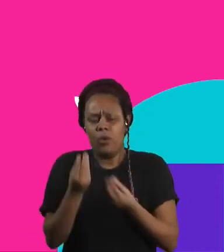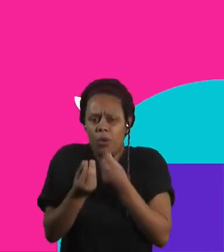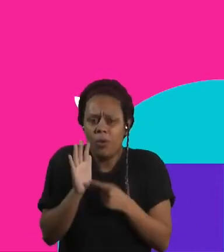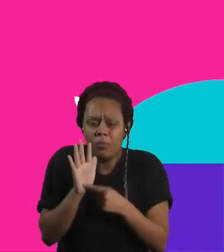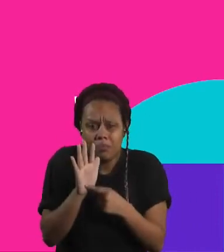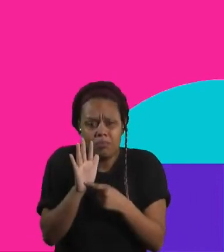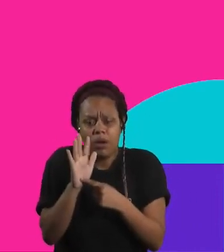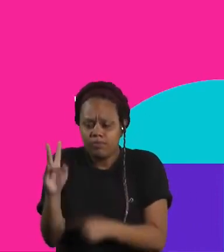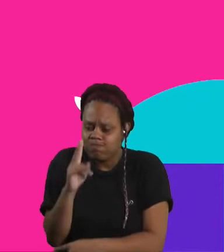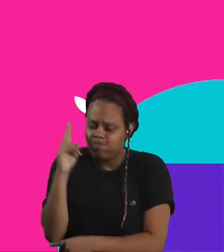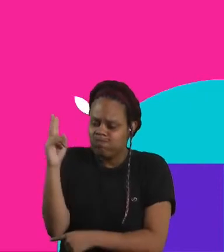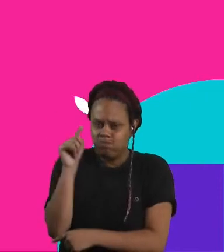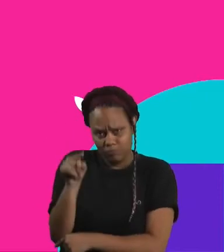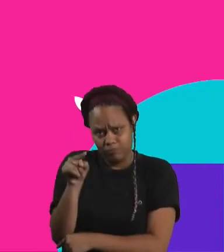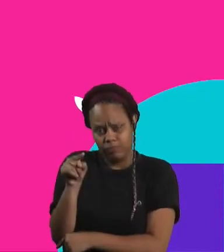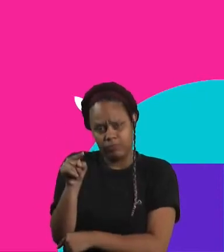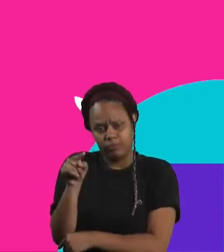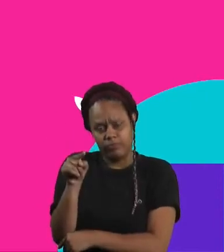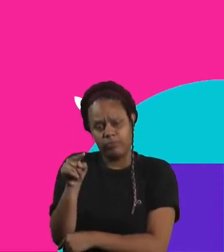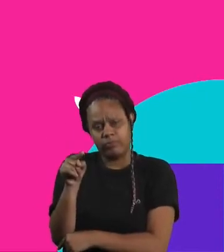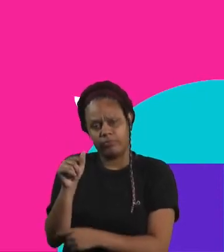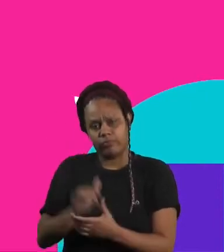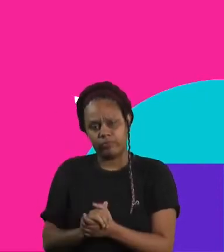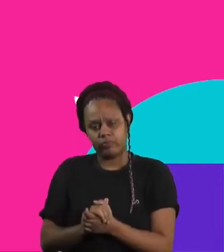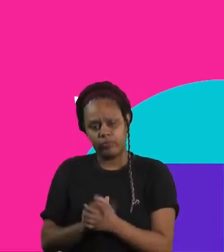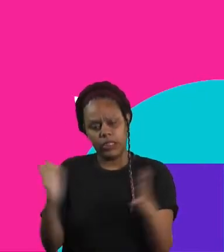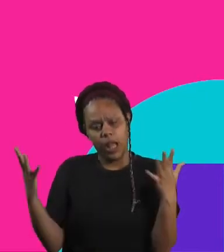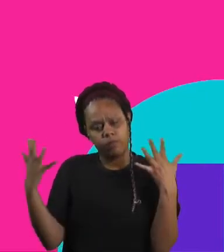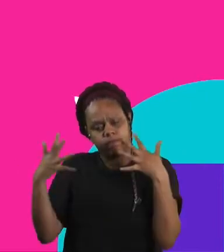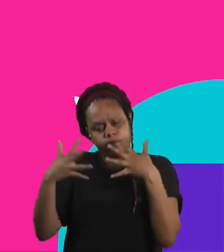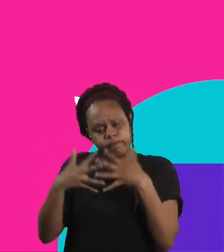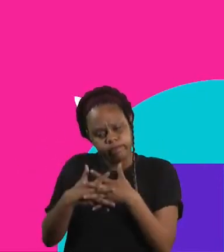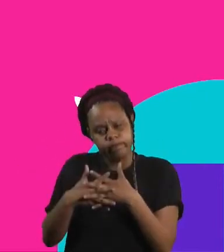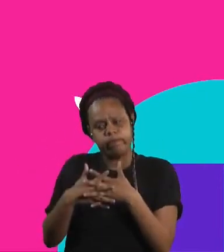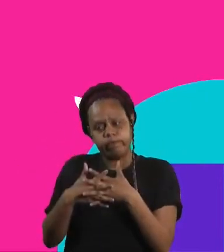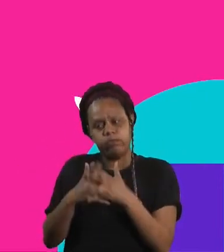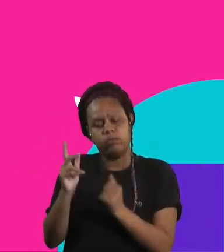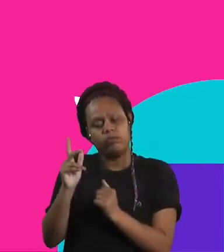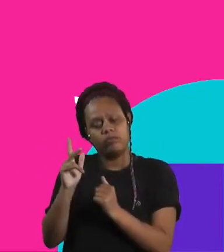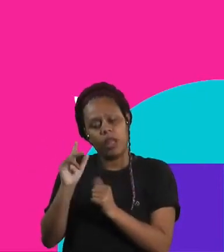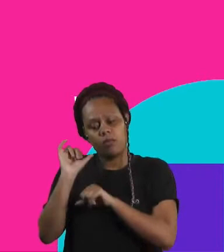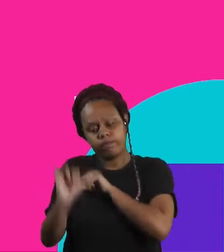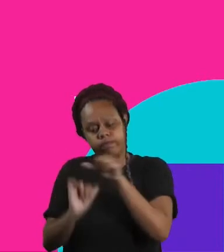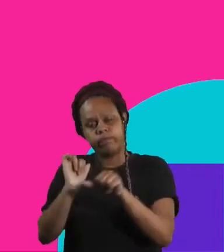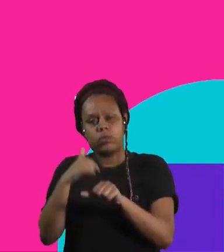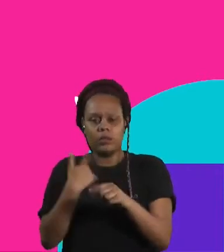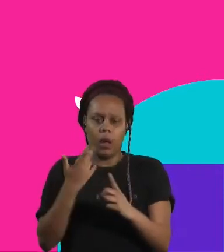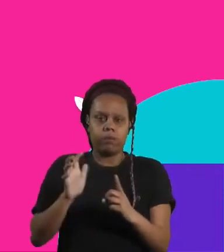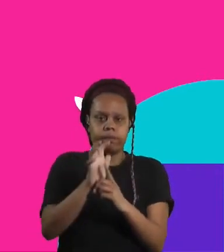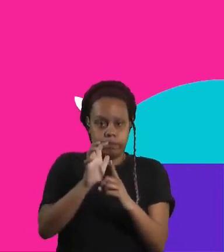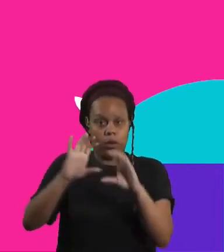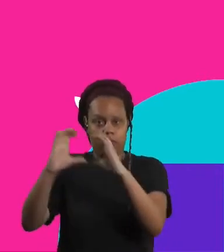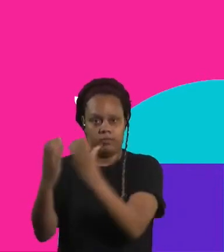disso e mostro, né, isso está atrelado, o impacto que eu causo. a mudança que eu causo nessas